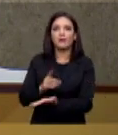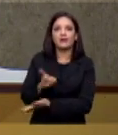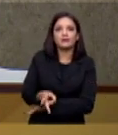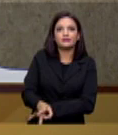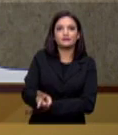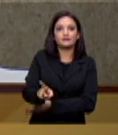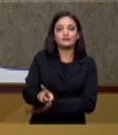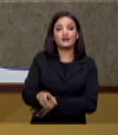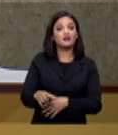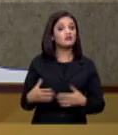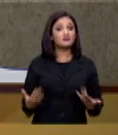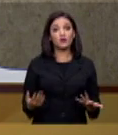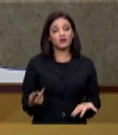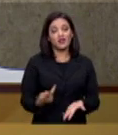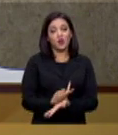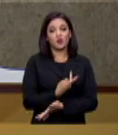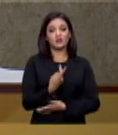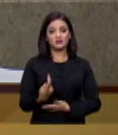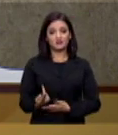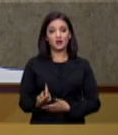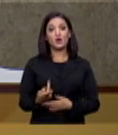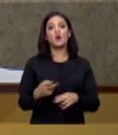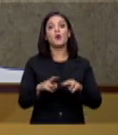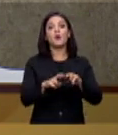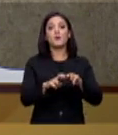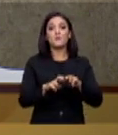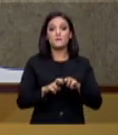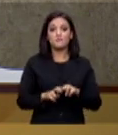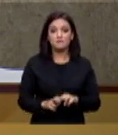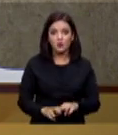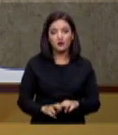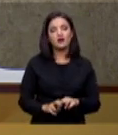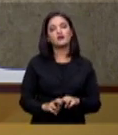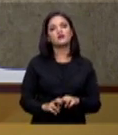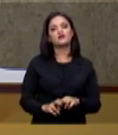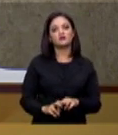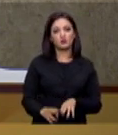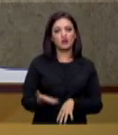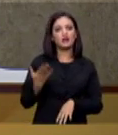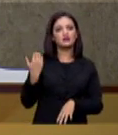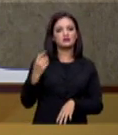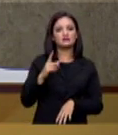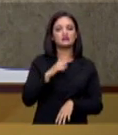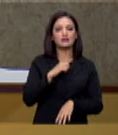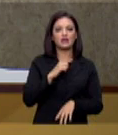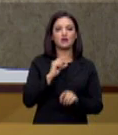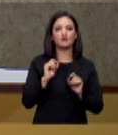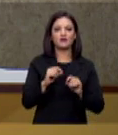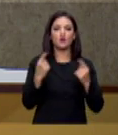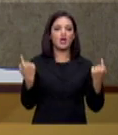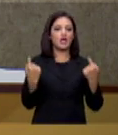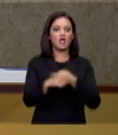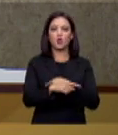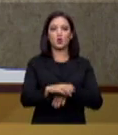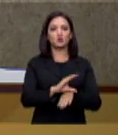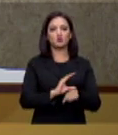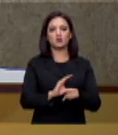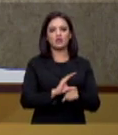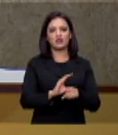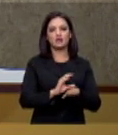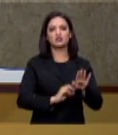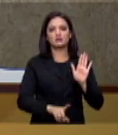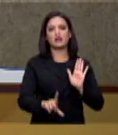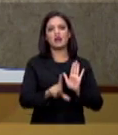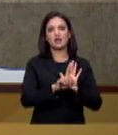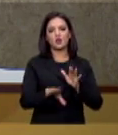exatamente o que aconteceu aqui. Daí a razão pela qual, naquela oportunidade, foi declarada a inconstitucionalidade